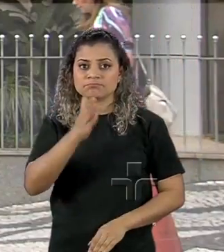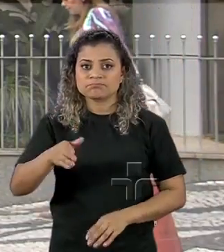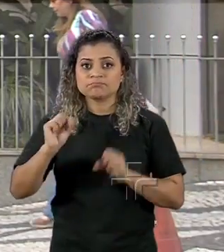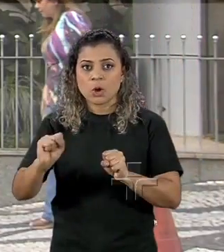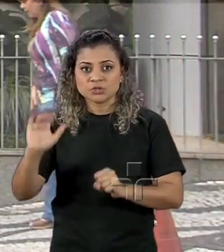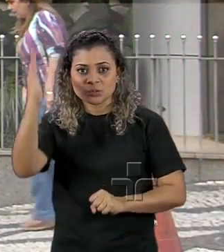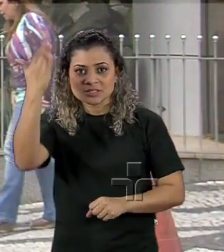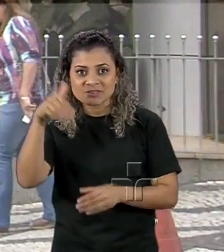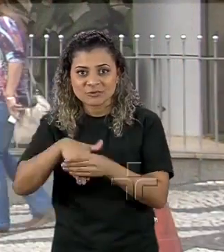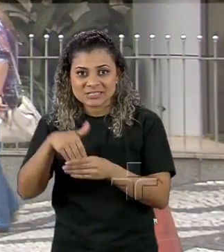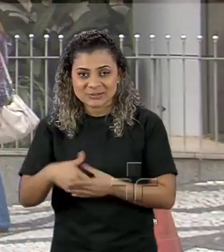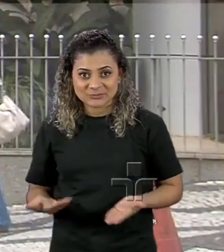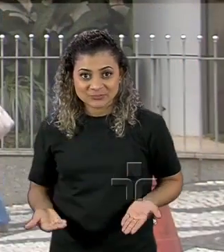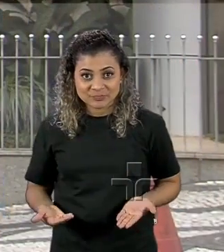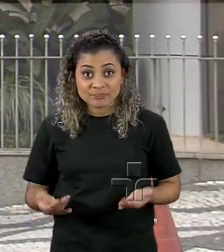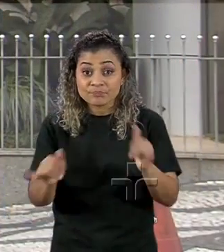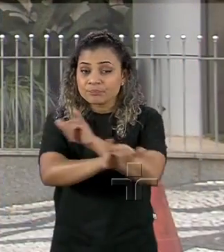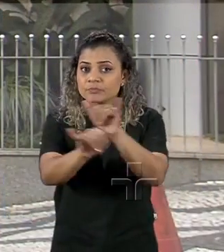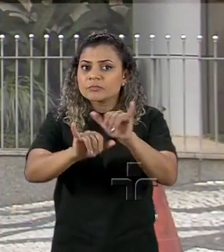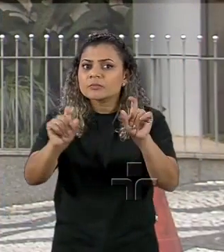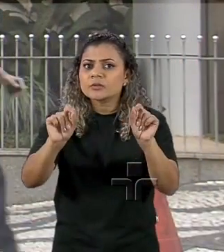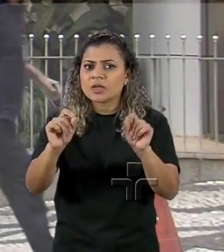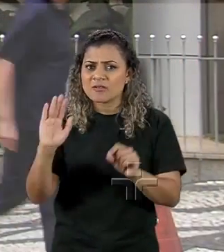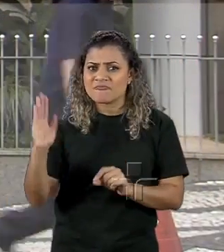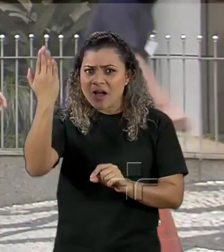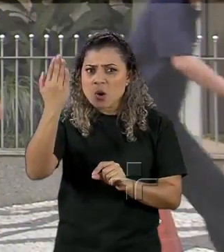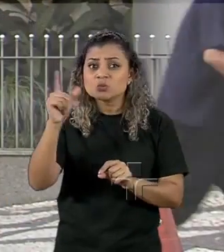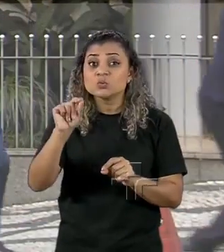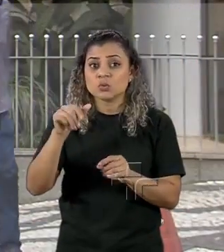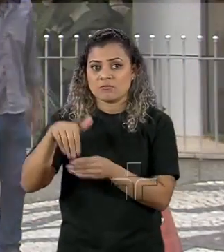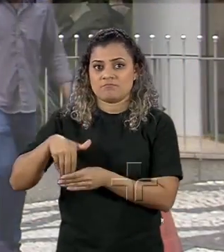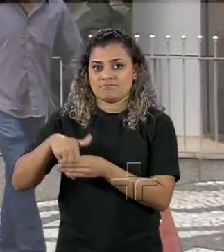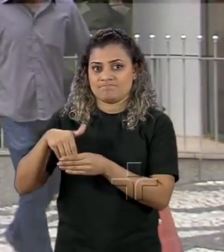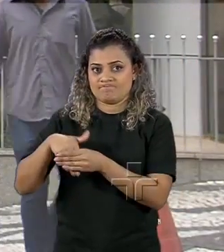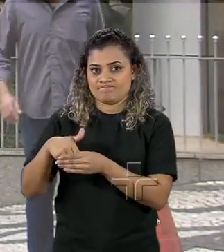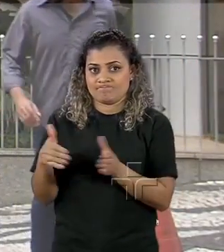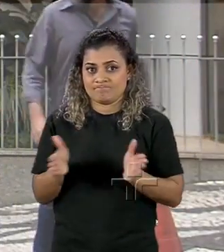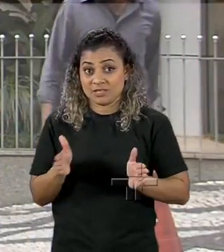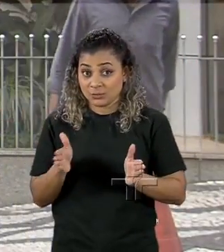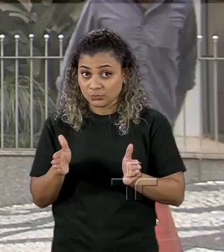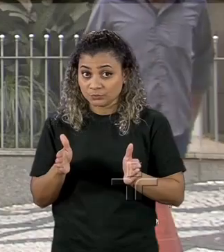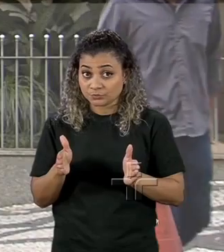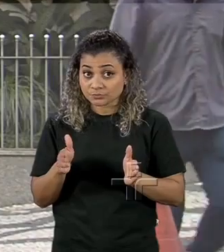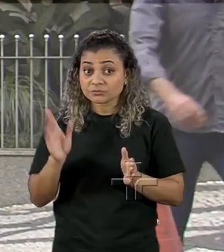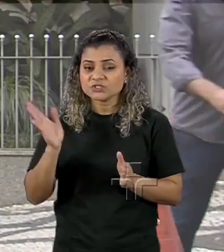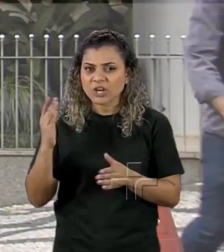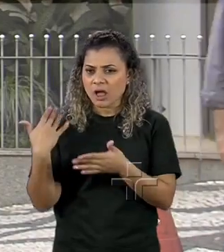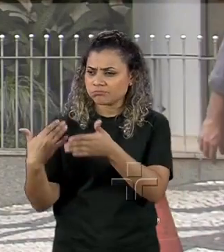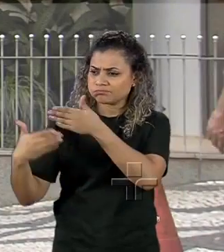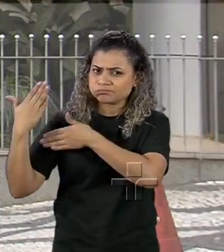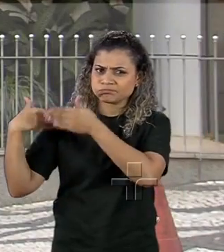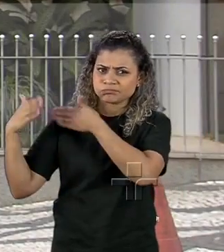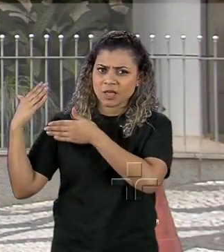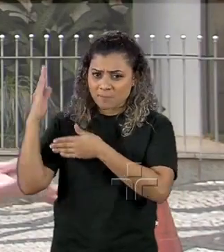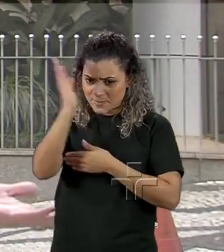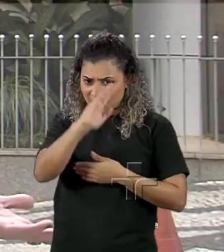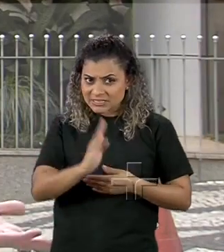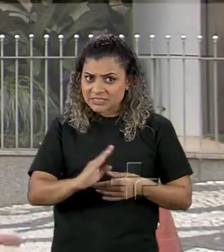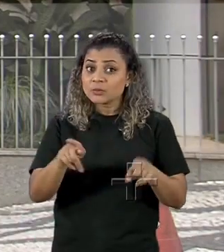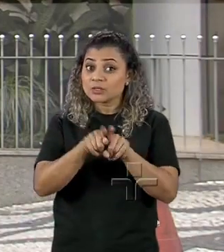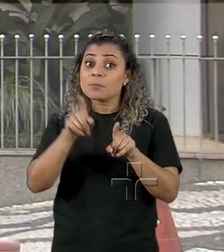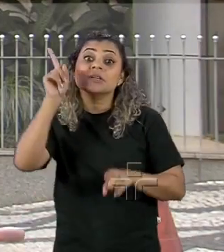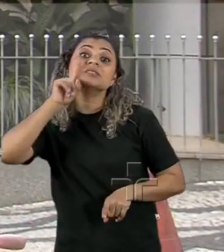atiçou o debate sobre a influência das notícias falsas nas campanhas eleitorais. Nas últimas votações presidenciais, tanto no Brasil quanto